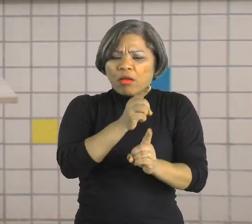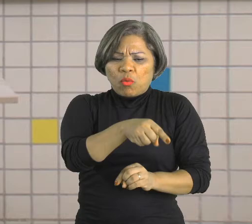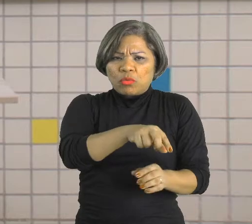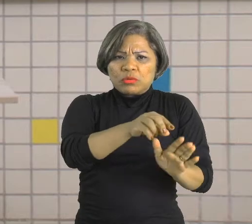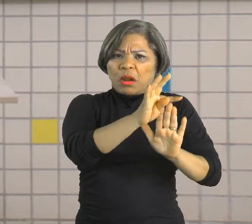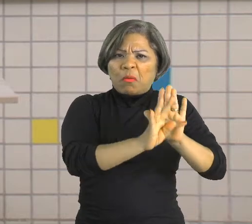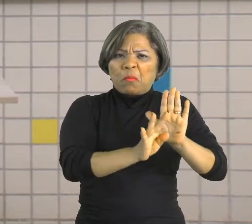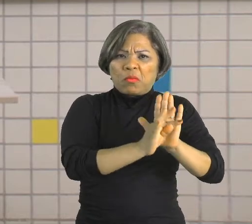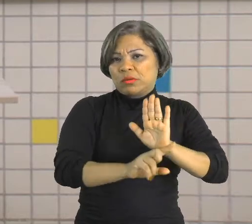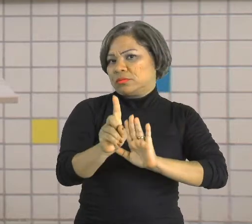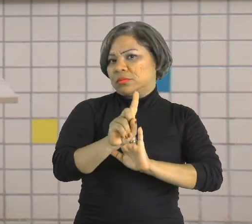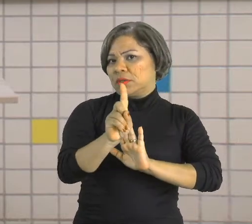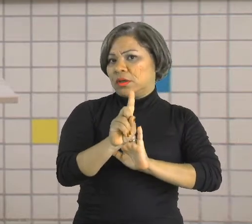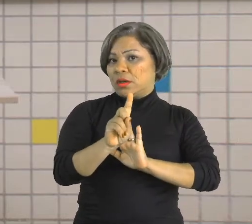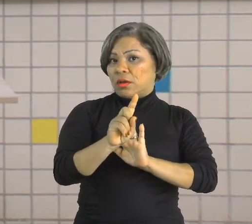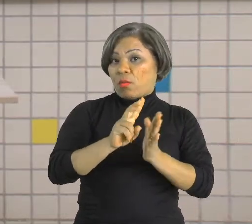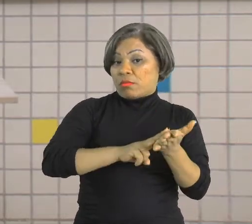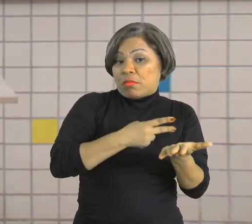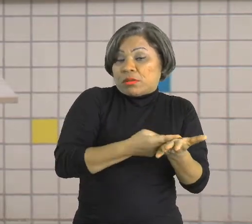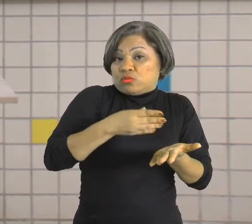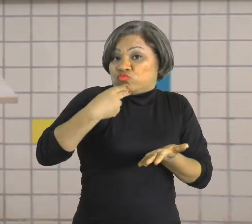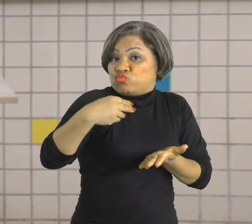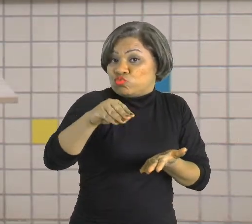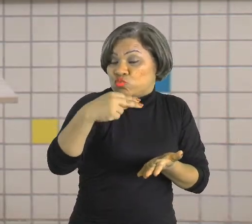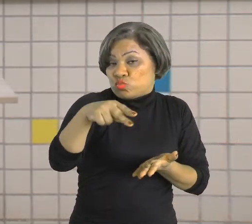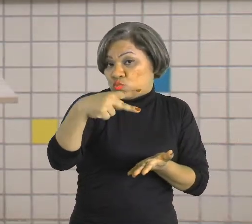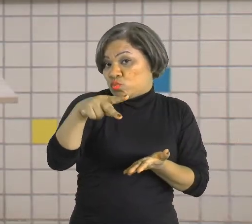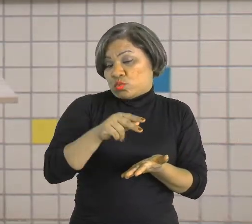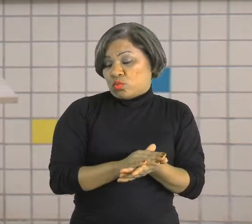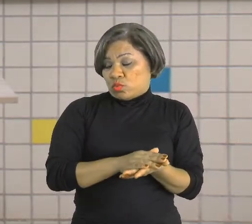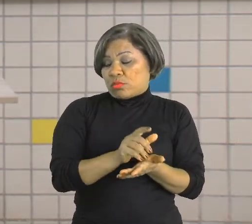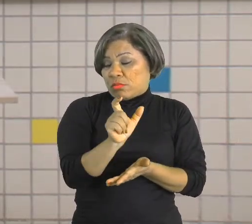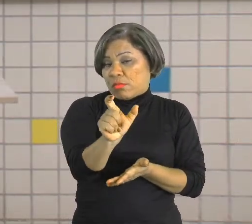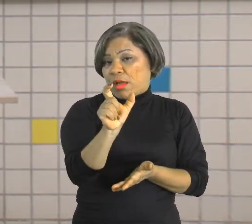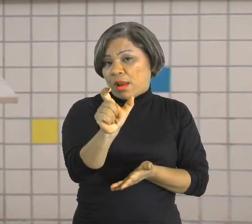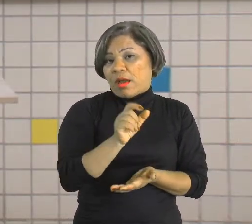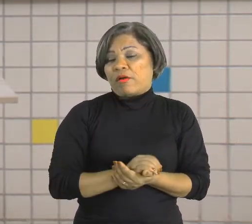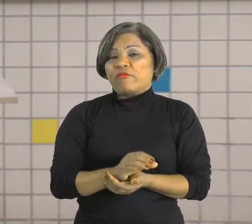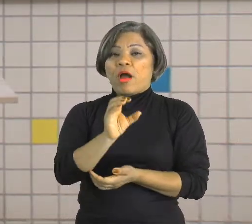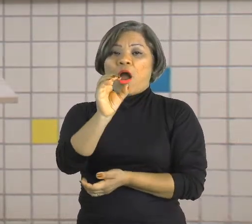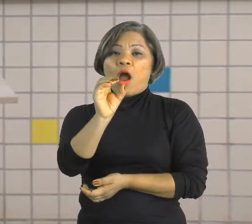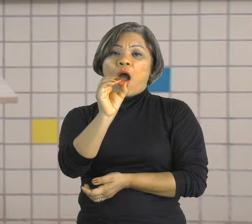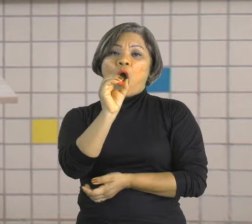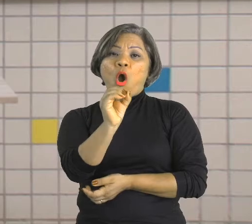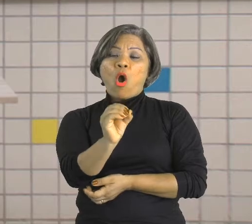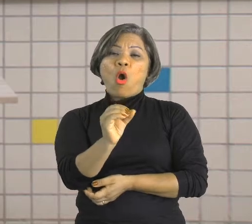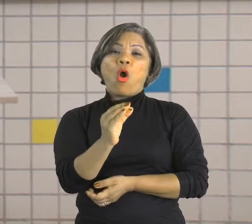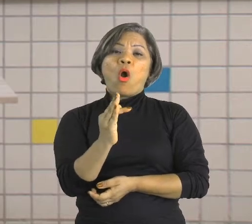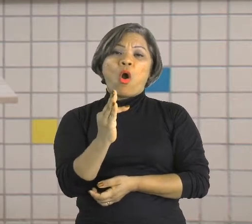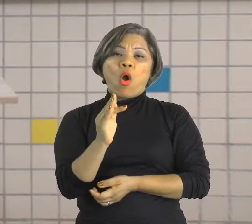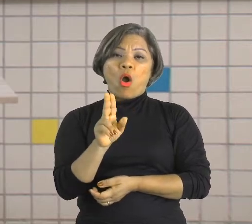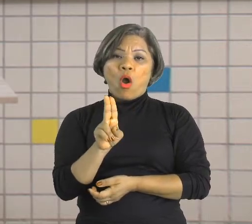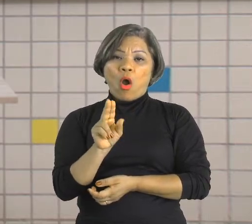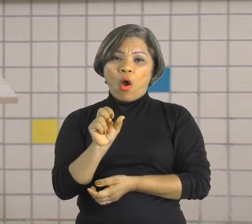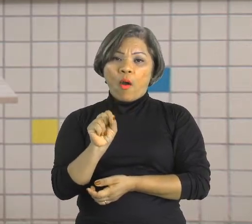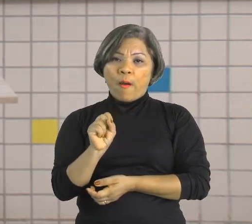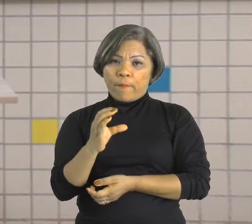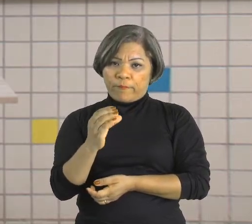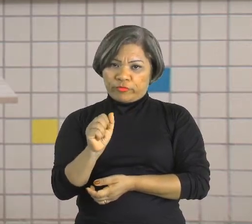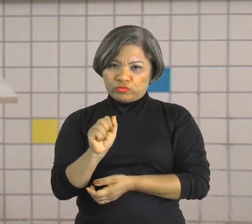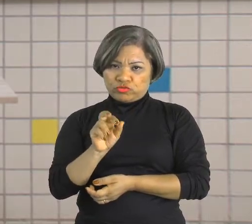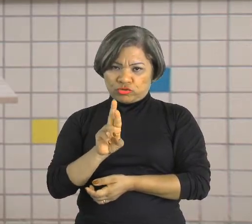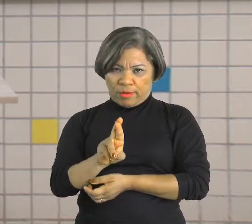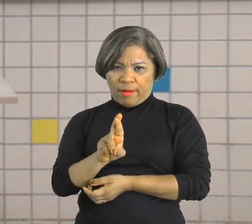uma interpretação sua, tá? Da palavra ofuscada. O que você entende por ela? Você já ouviu falar